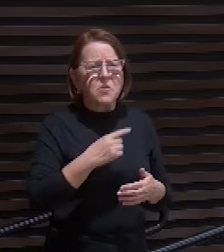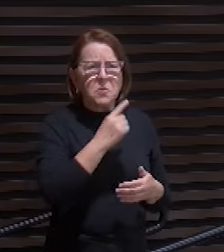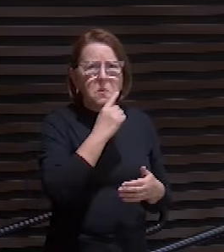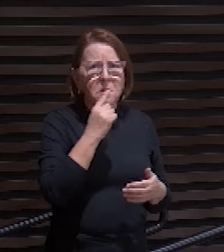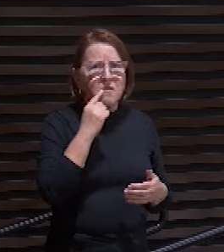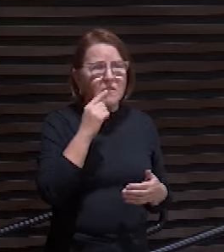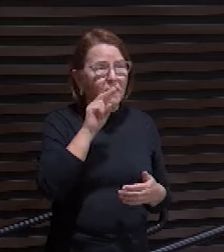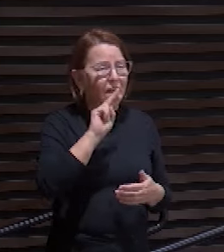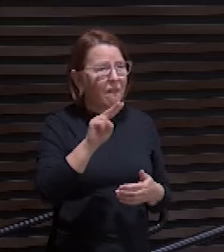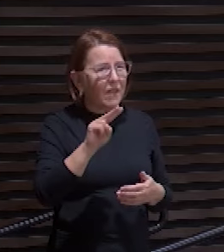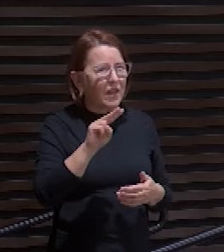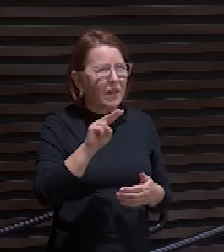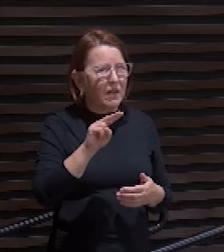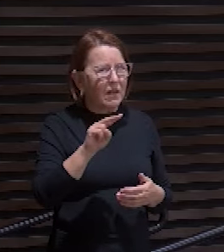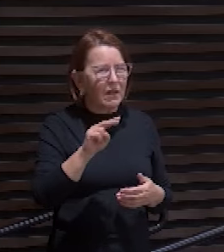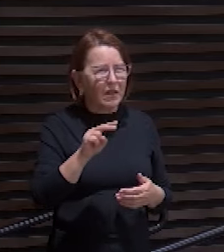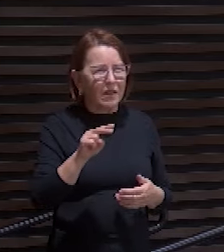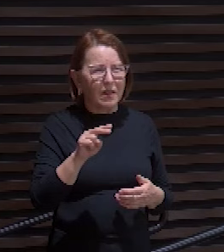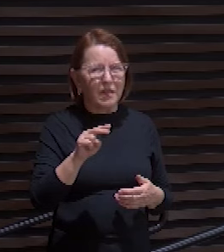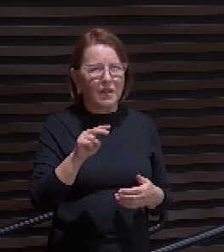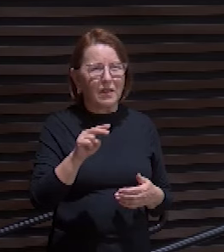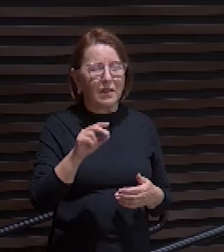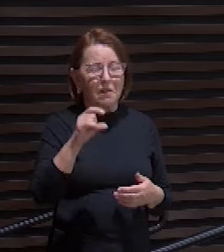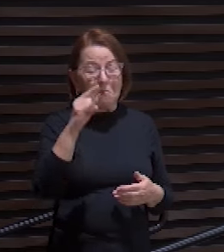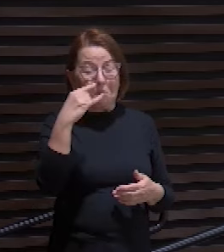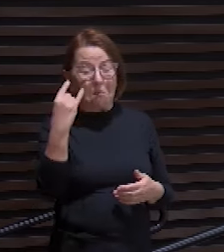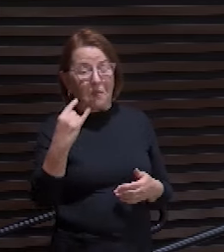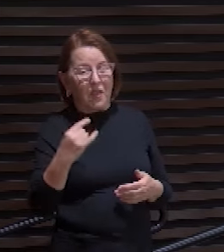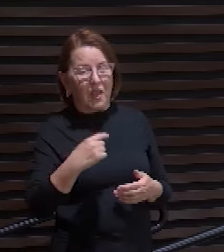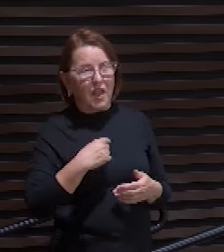viram e cobiçaram, eu não os neguei.